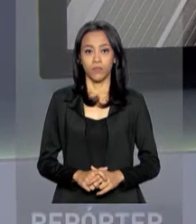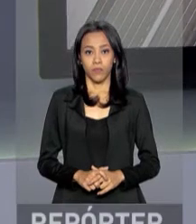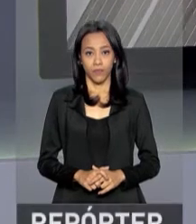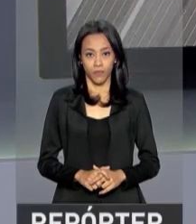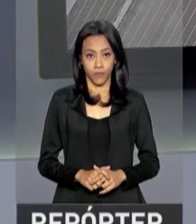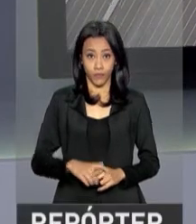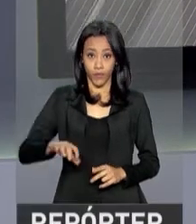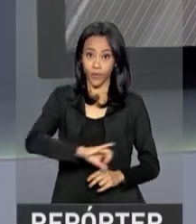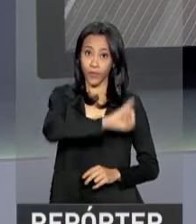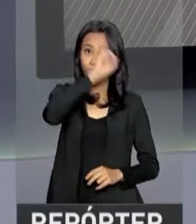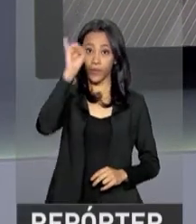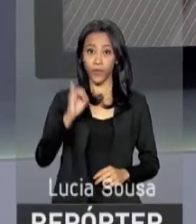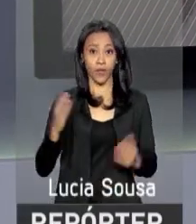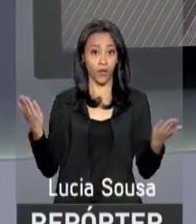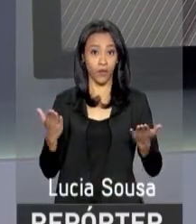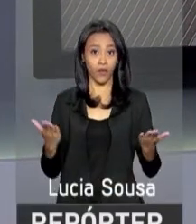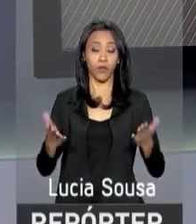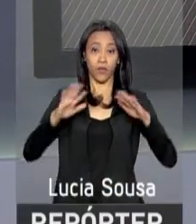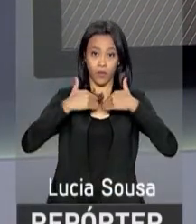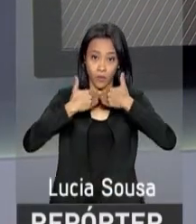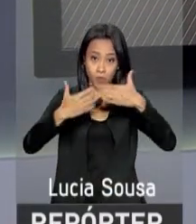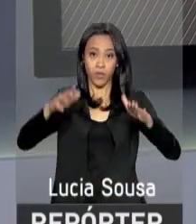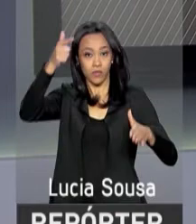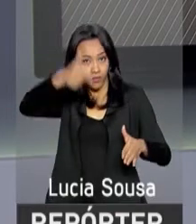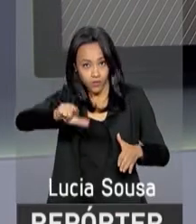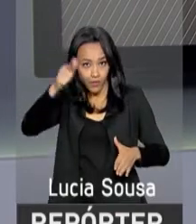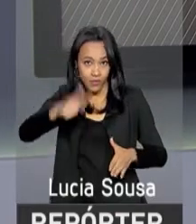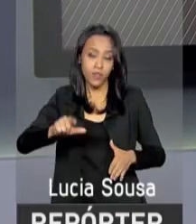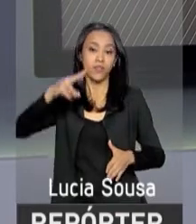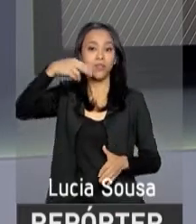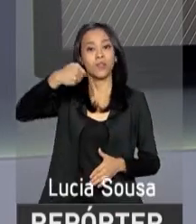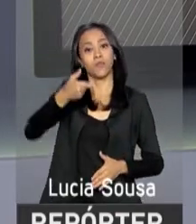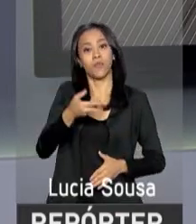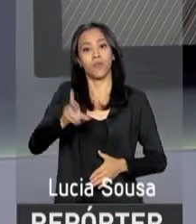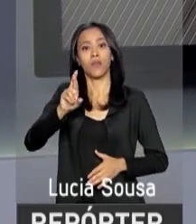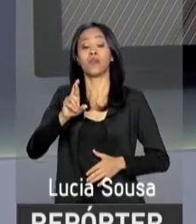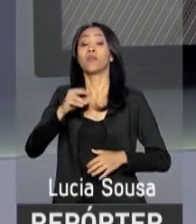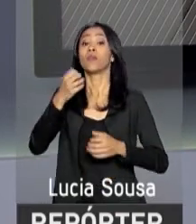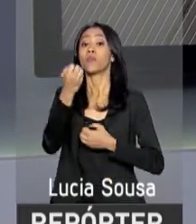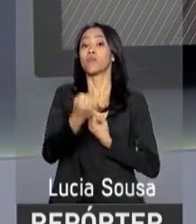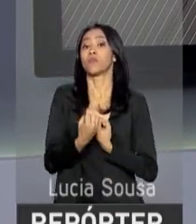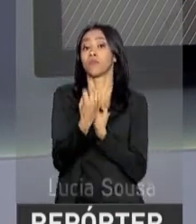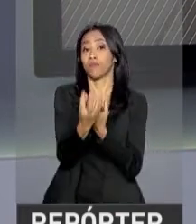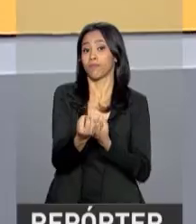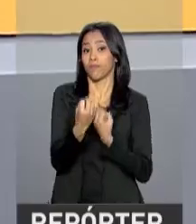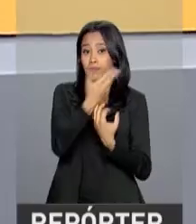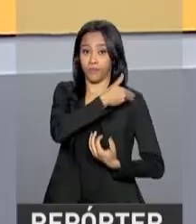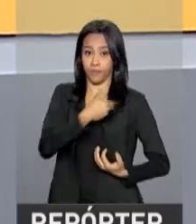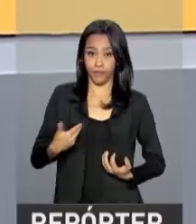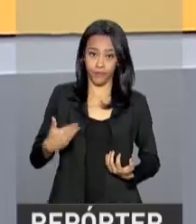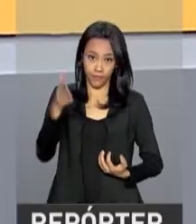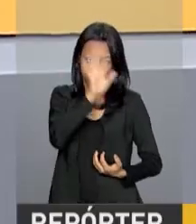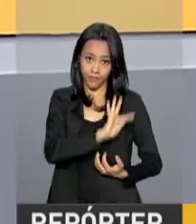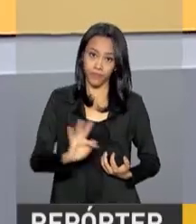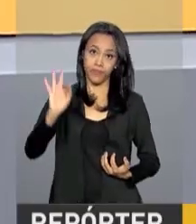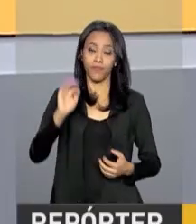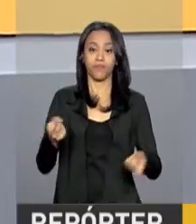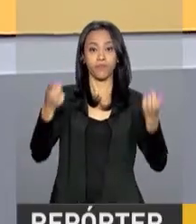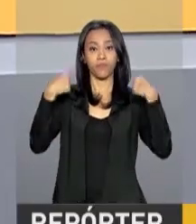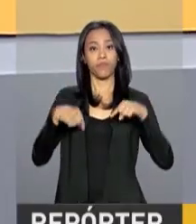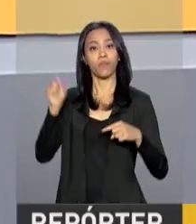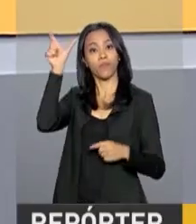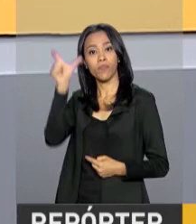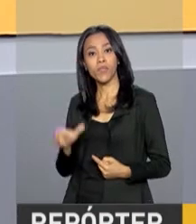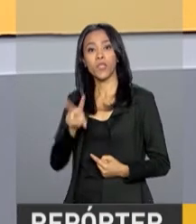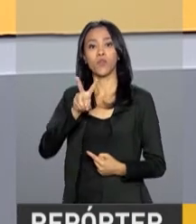olá começa agora mais uma edição do repórter nbr com as notícias do governo federal o vice presidente dos